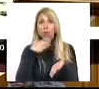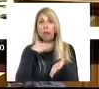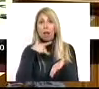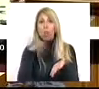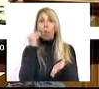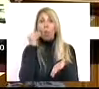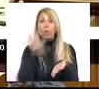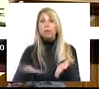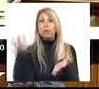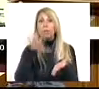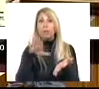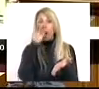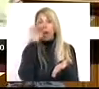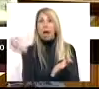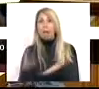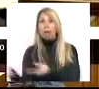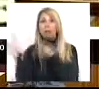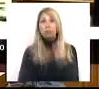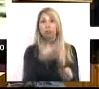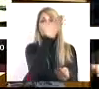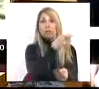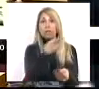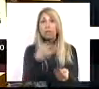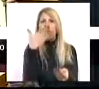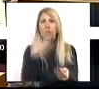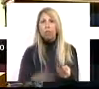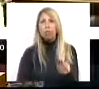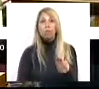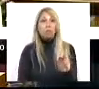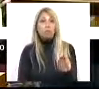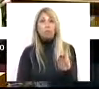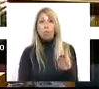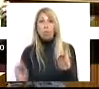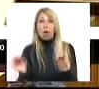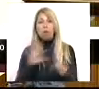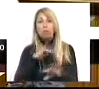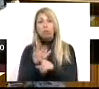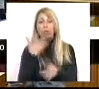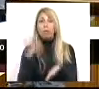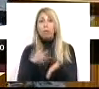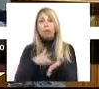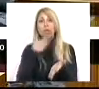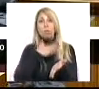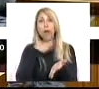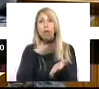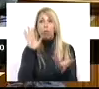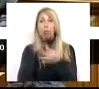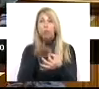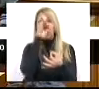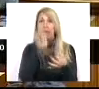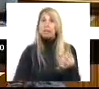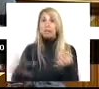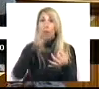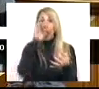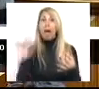em 1991. Desde então, nenhum outro livro branco sobre o estado do ambiente foi apresentado. E nós consideramos que